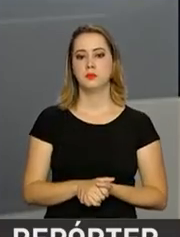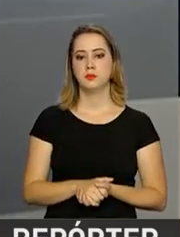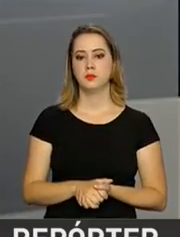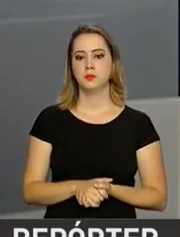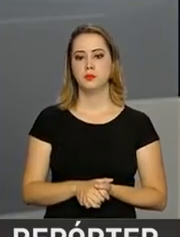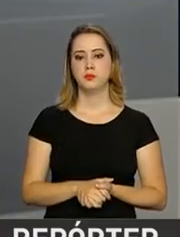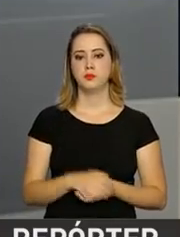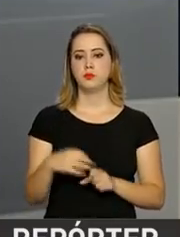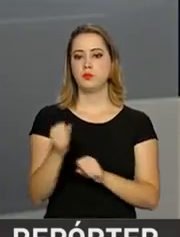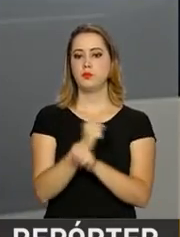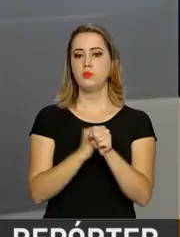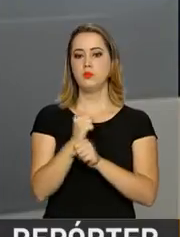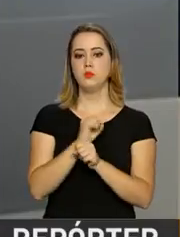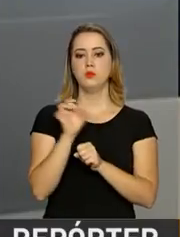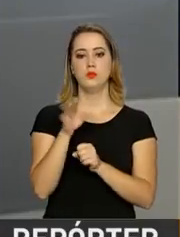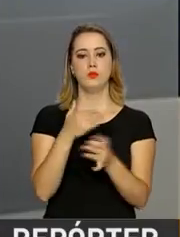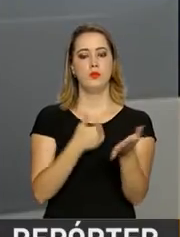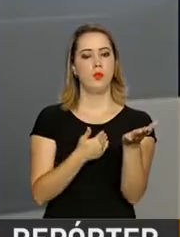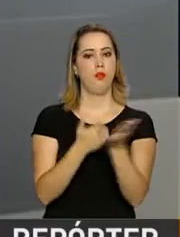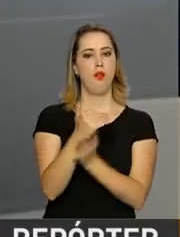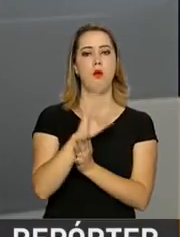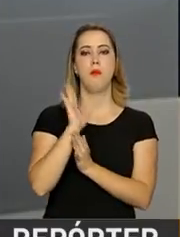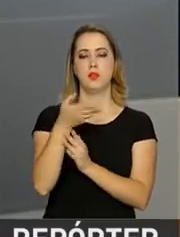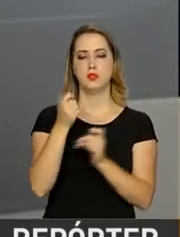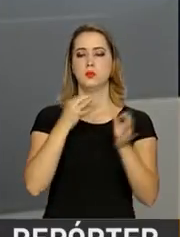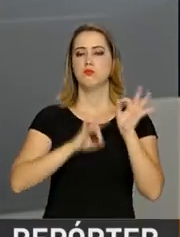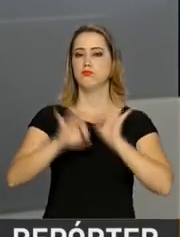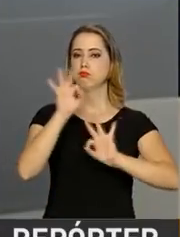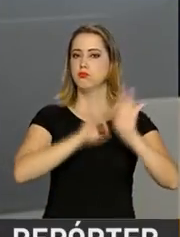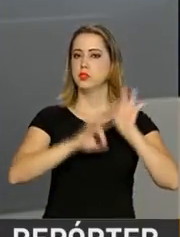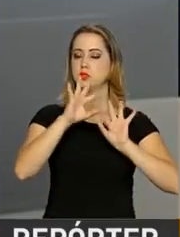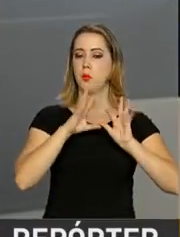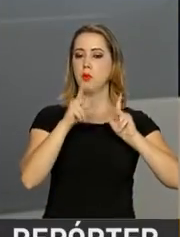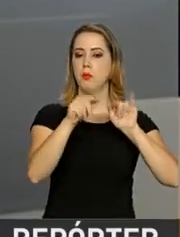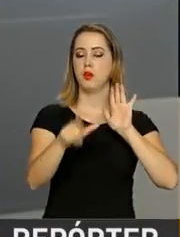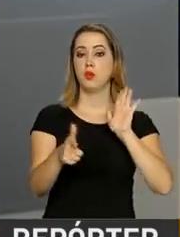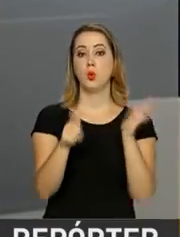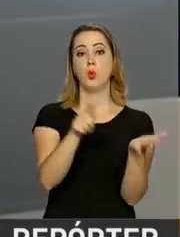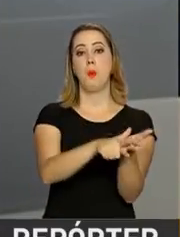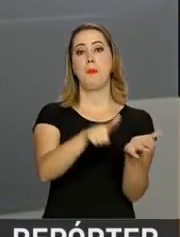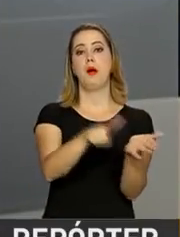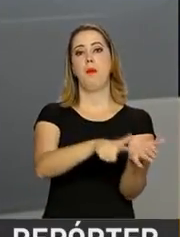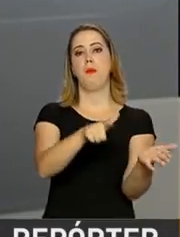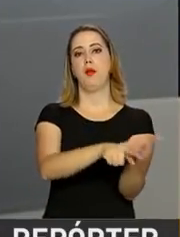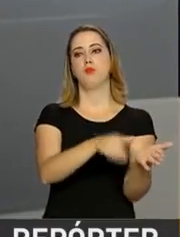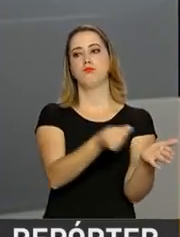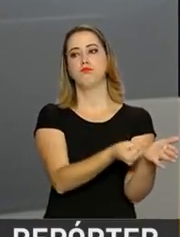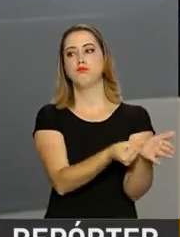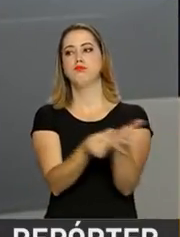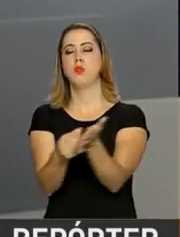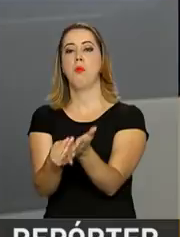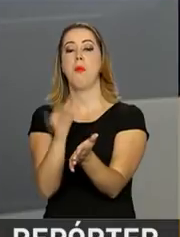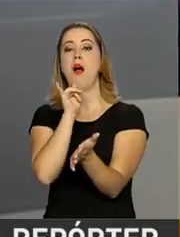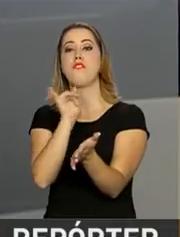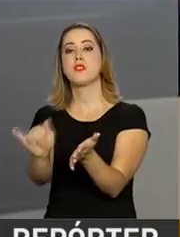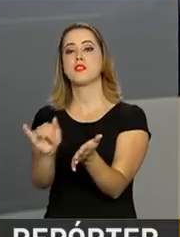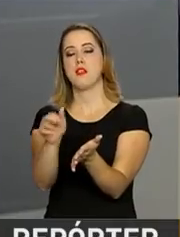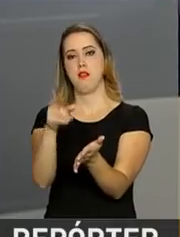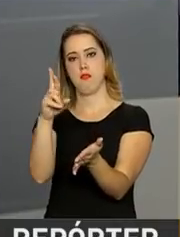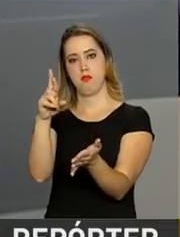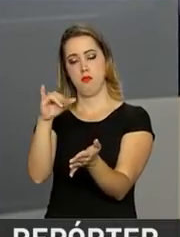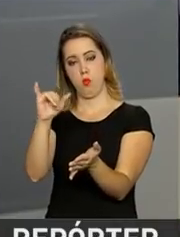ano está só iniciando mas é bom começar a reunir a papelada pra prestar contas ao leão o programa gerador da declaração